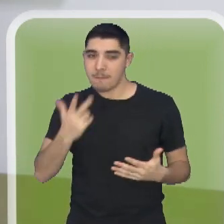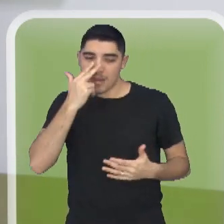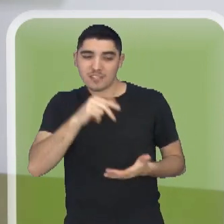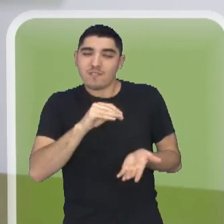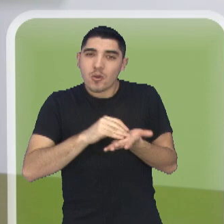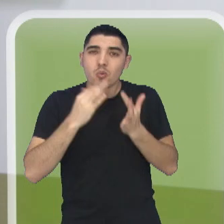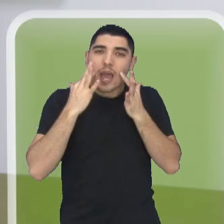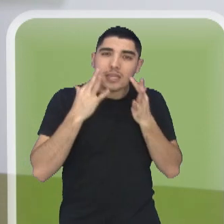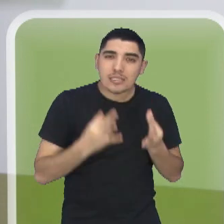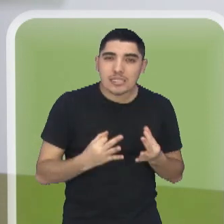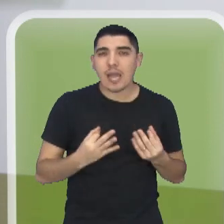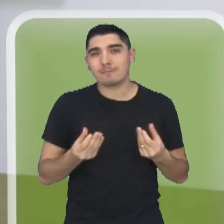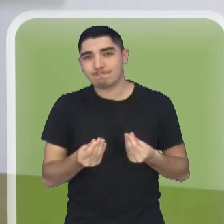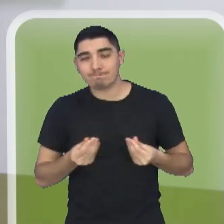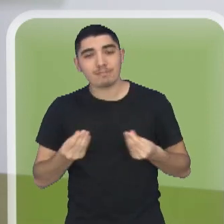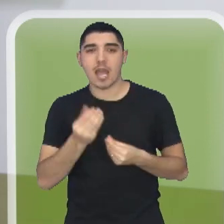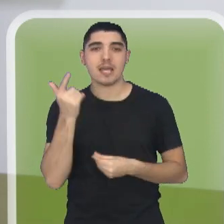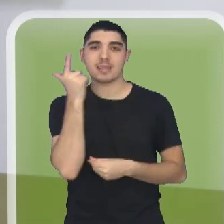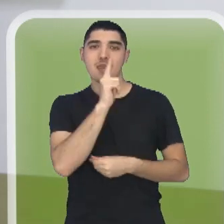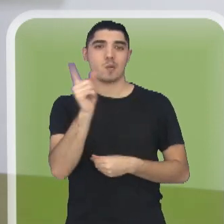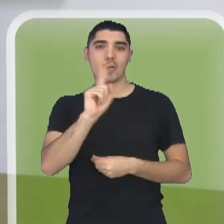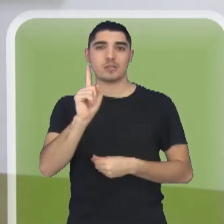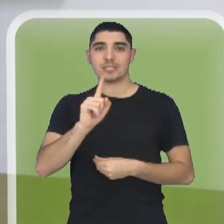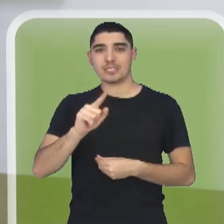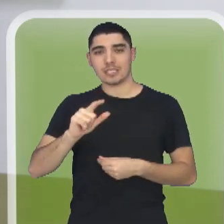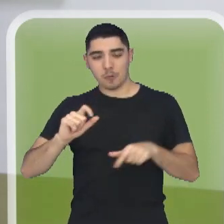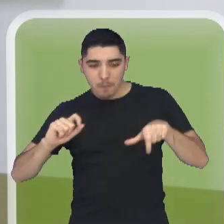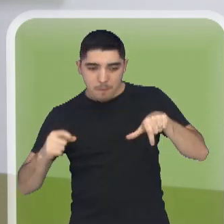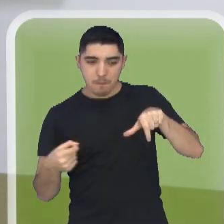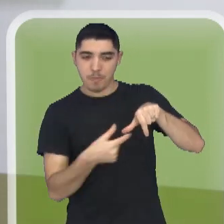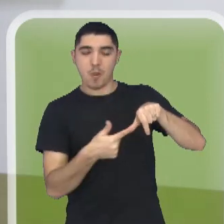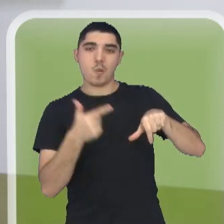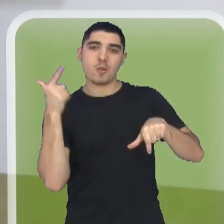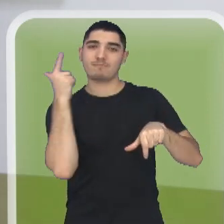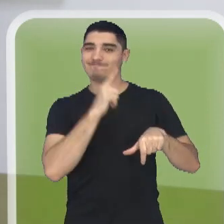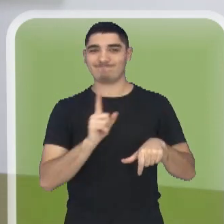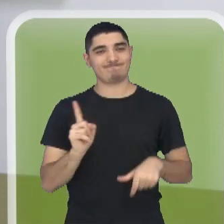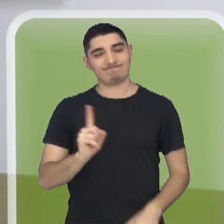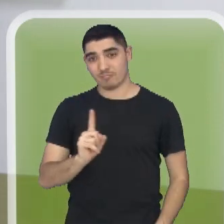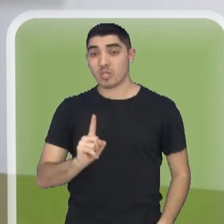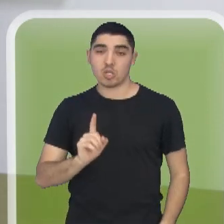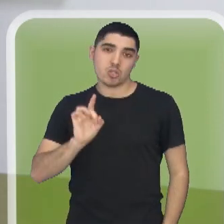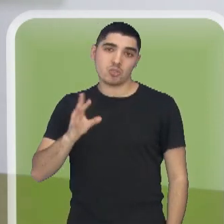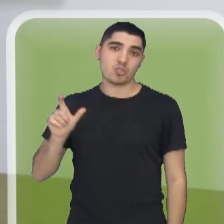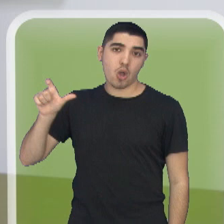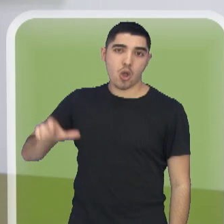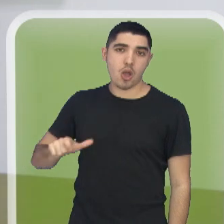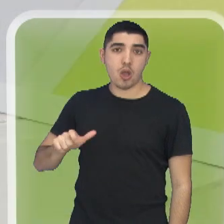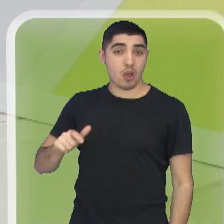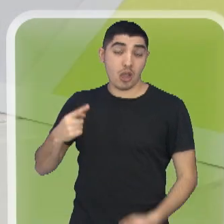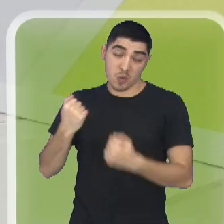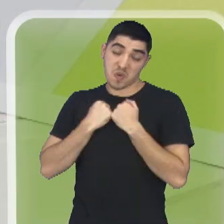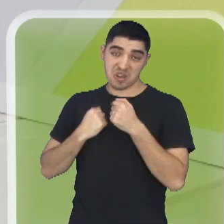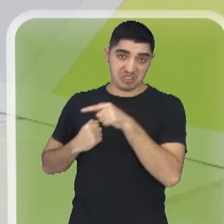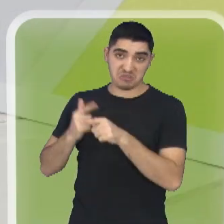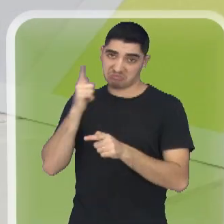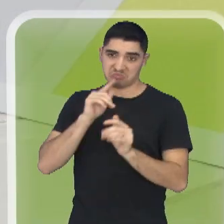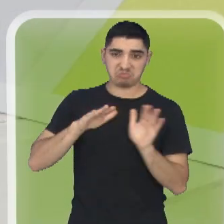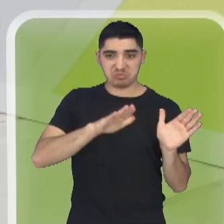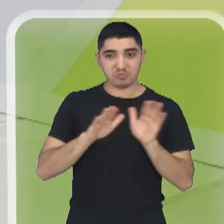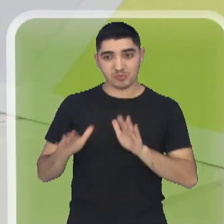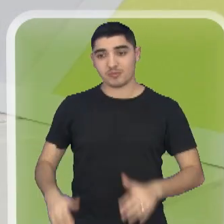muito a cabeça e não conseguiu concluir as jogadas em gol, salvo aí que a Susan realmente fechou o gol. Pois é,